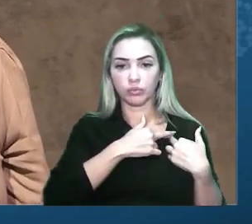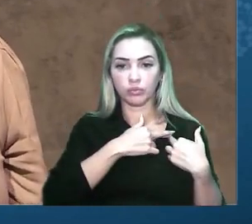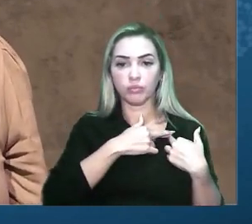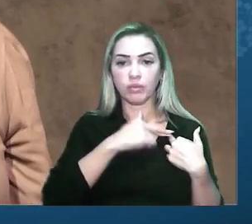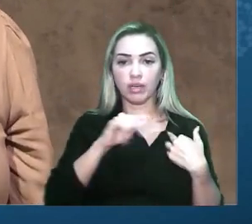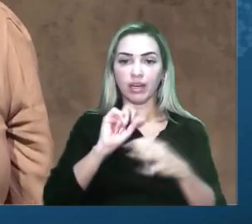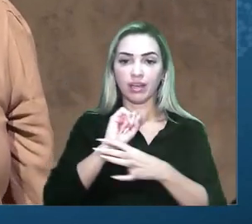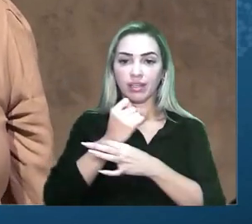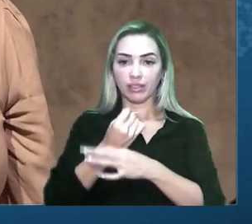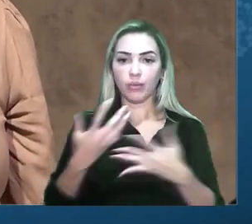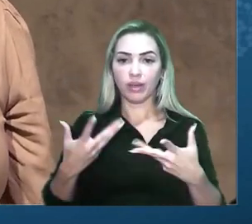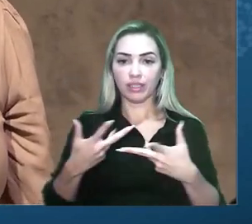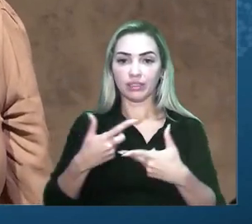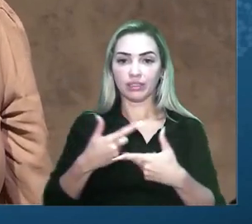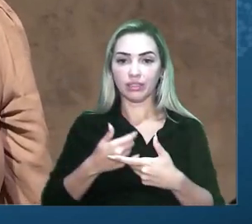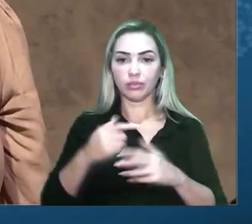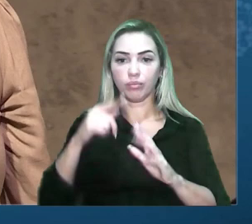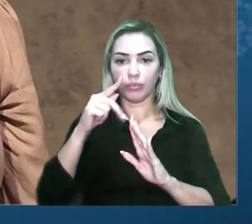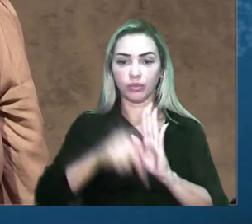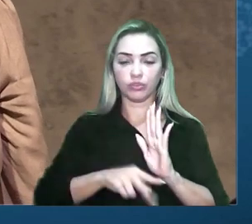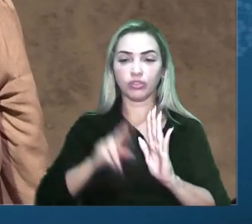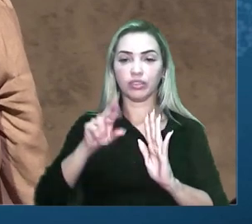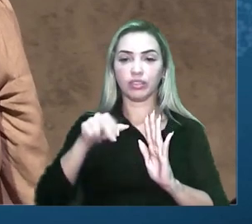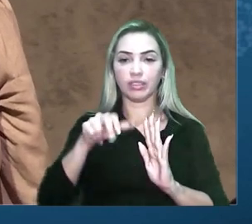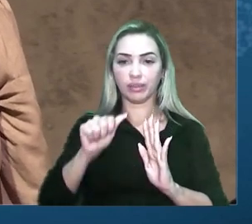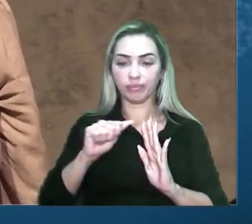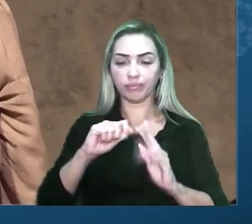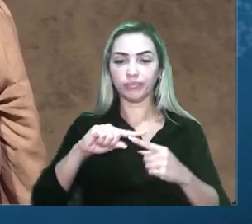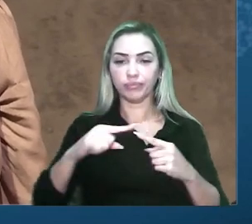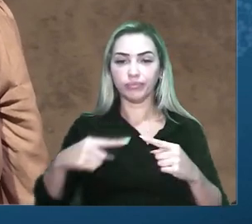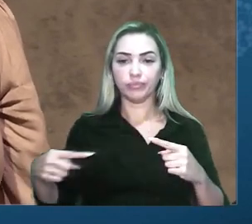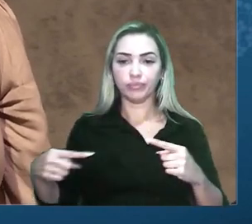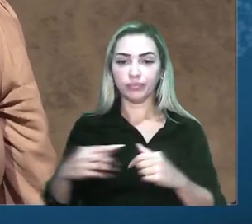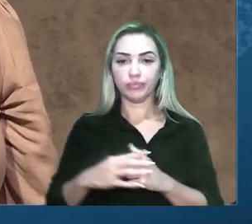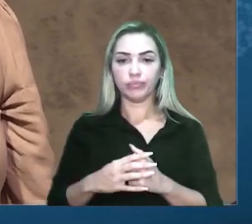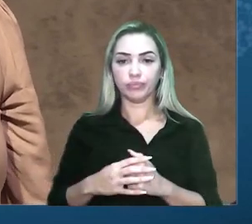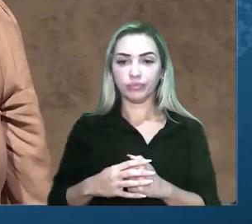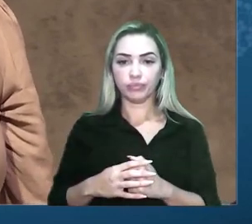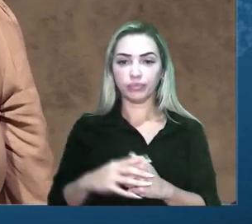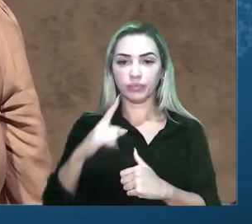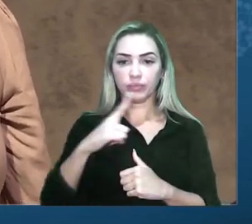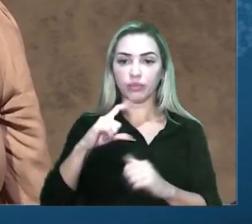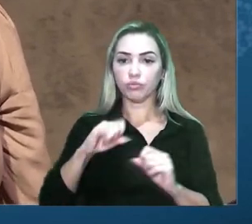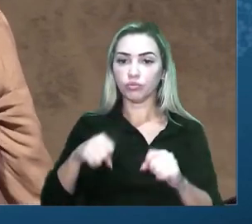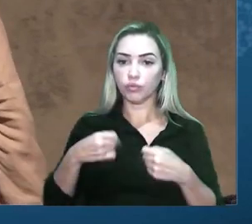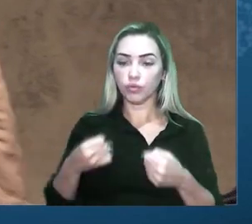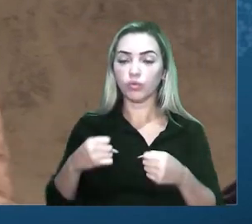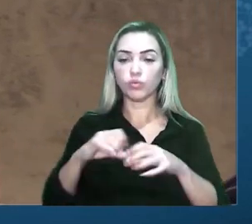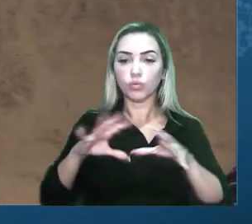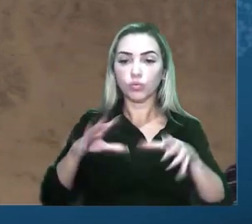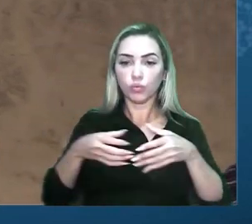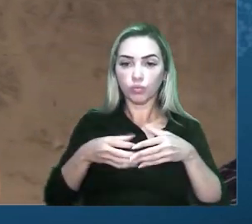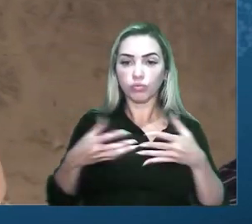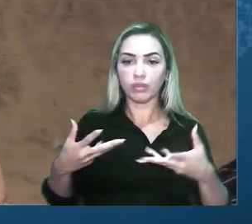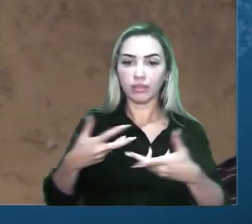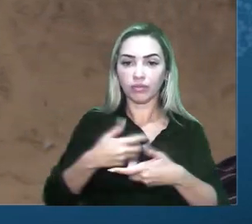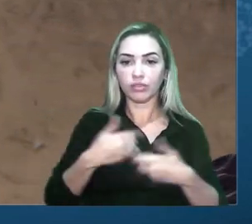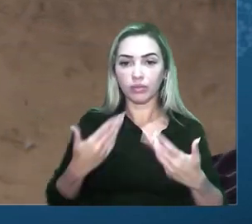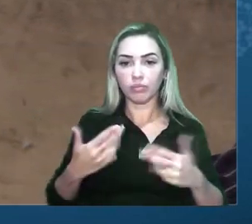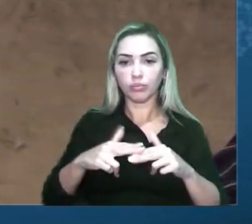da qualidade do projeto RNA. E tem sido um esforço conjunto incrível, então quero